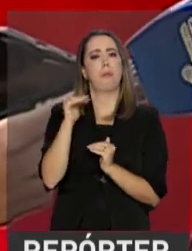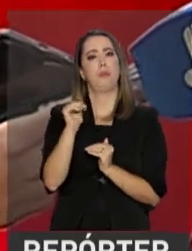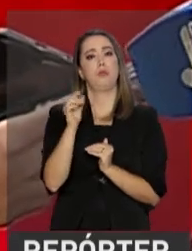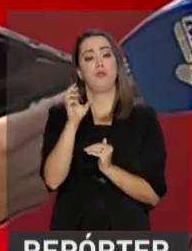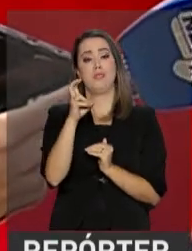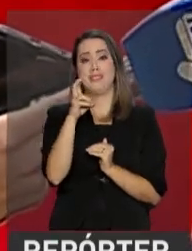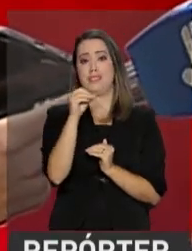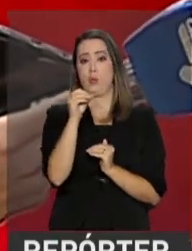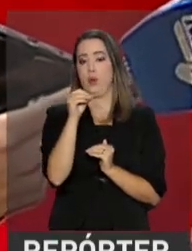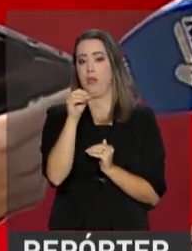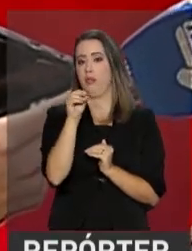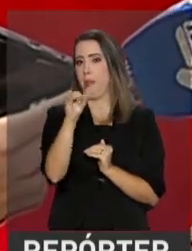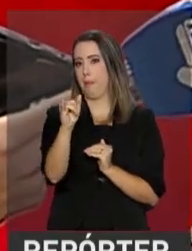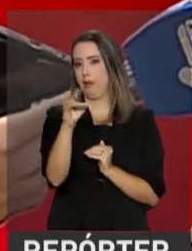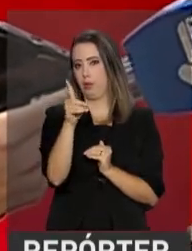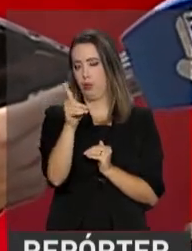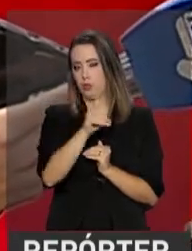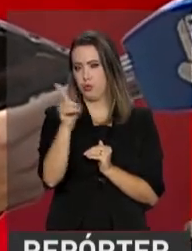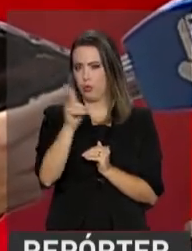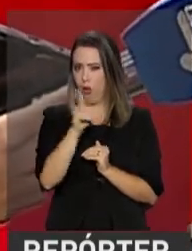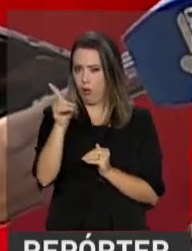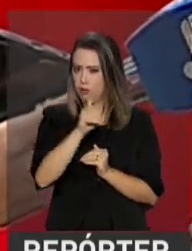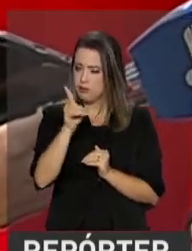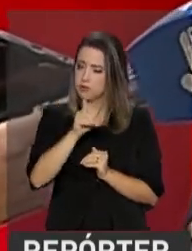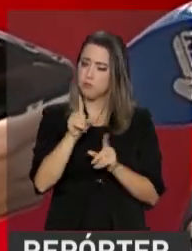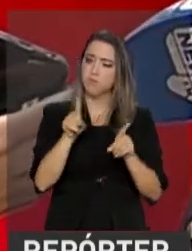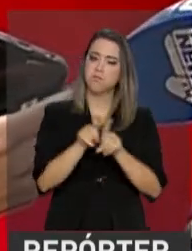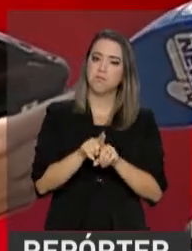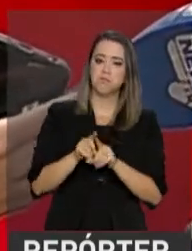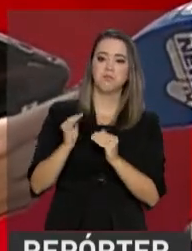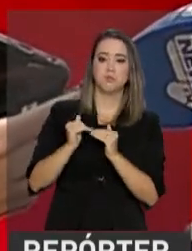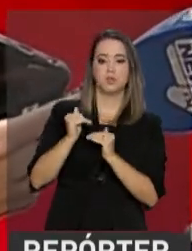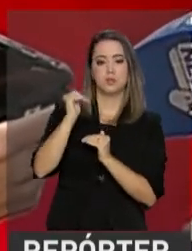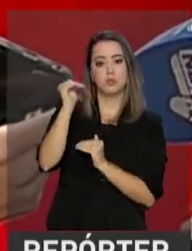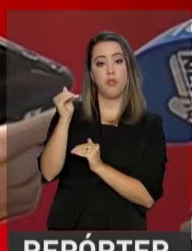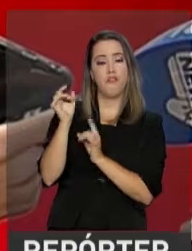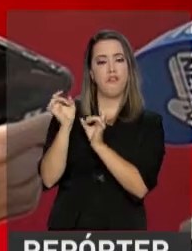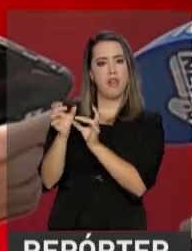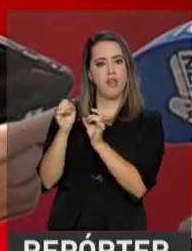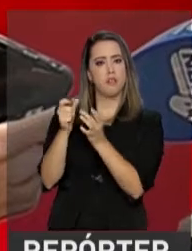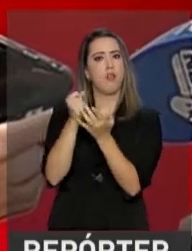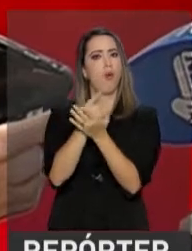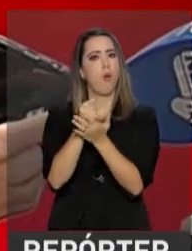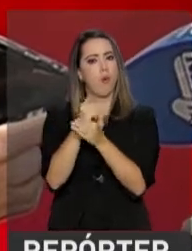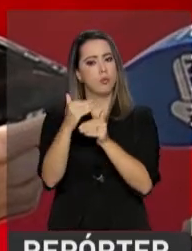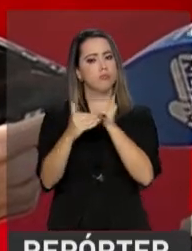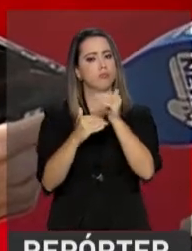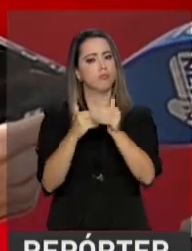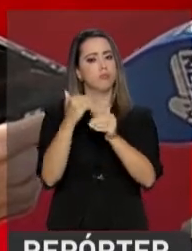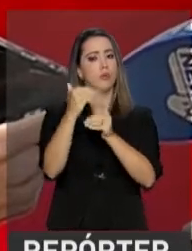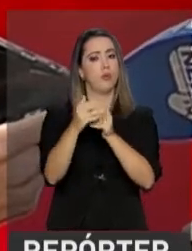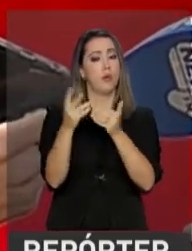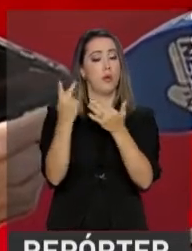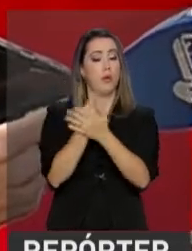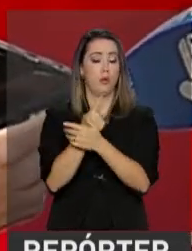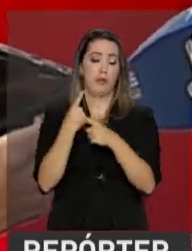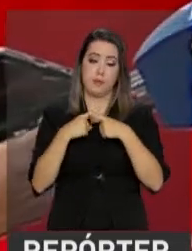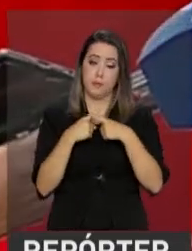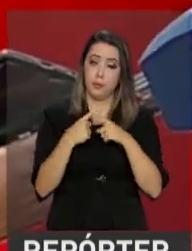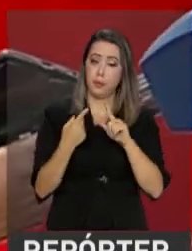bilhões de dólares é esse aumento das exportações e importações ele deve ocorrer por um